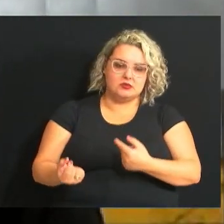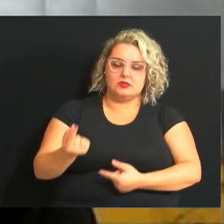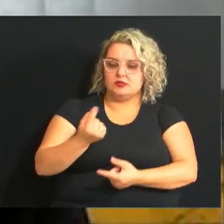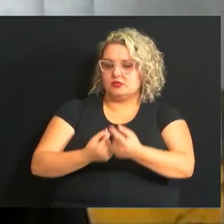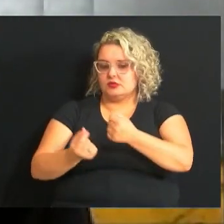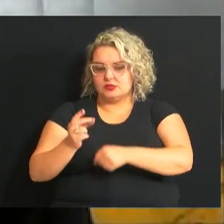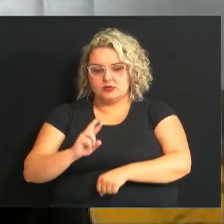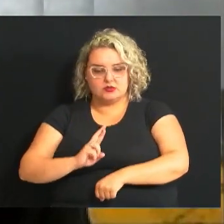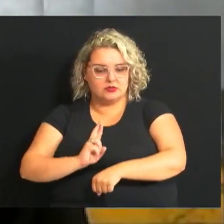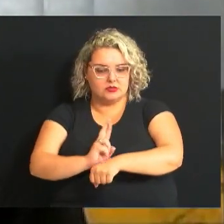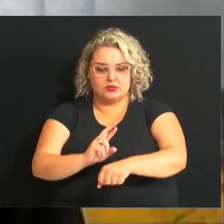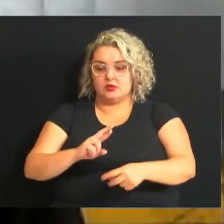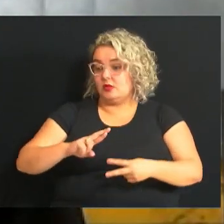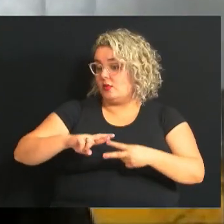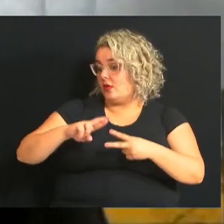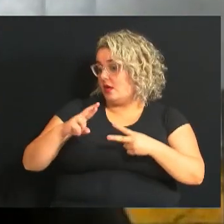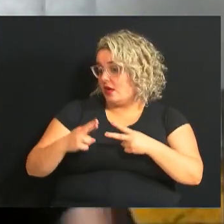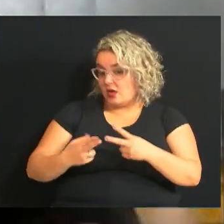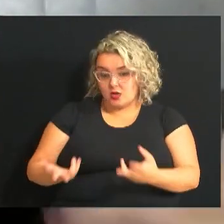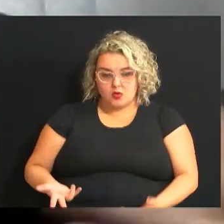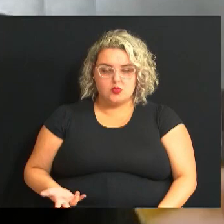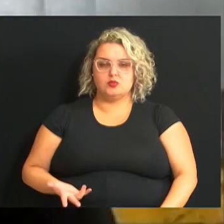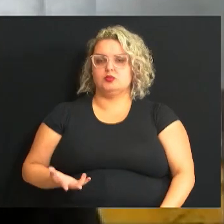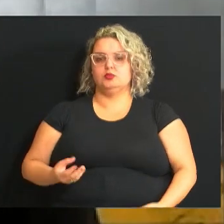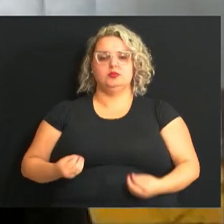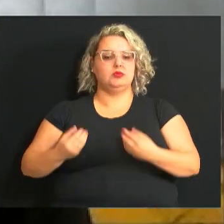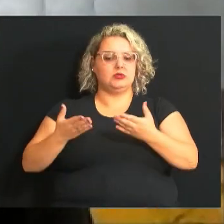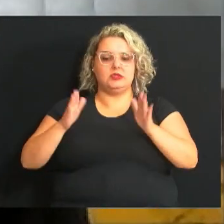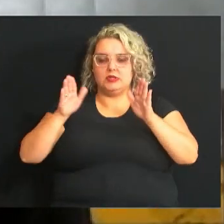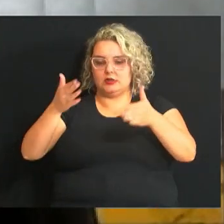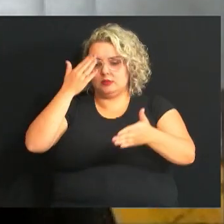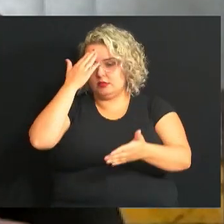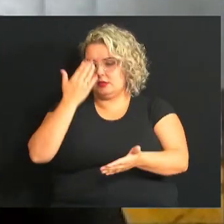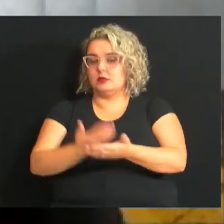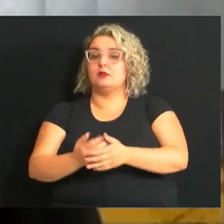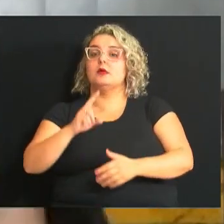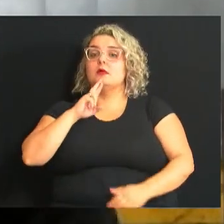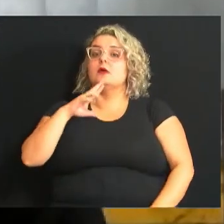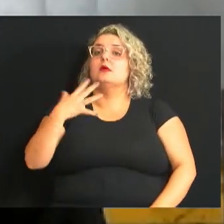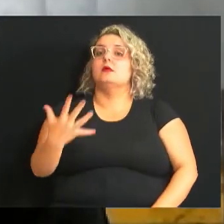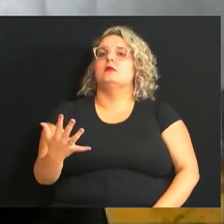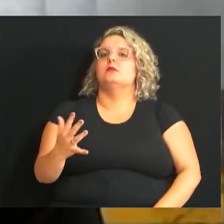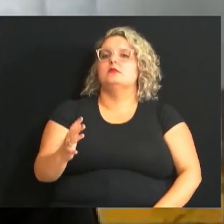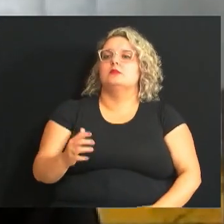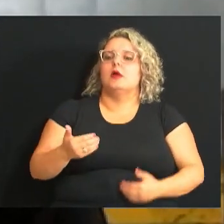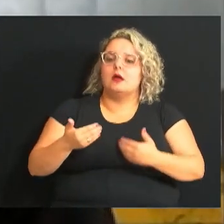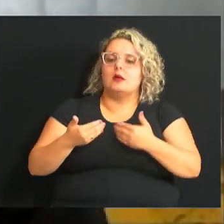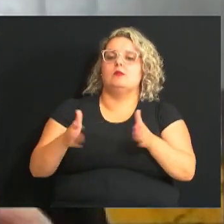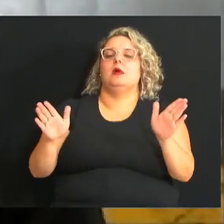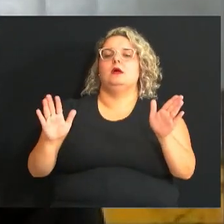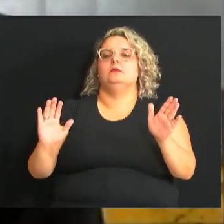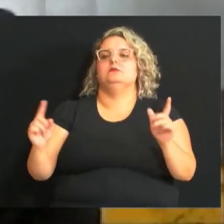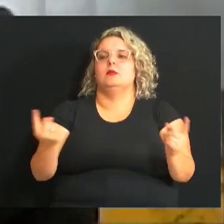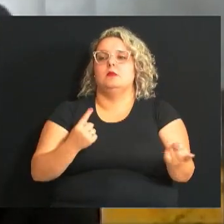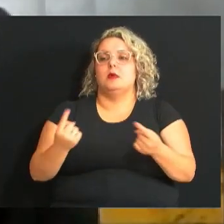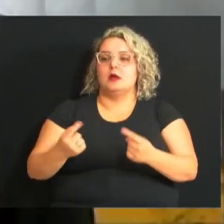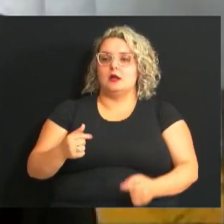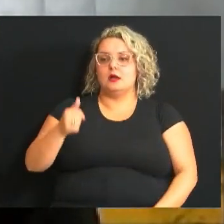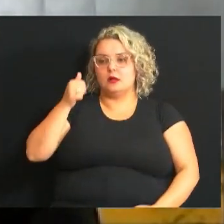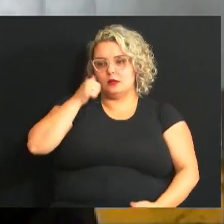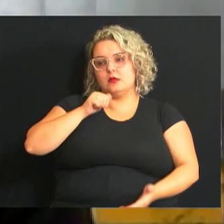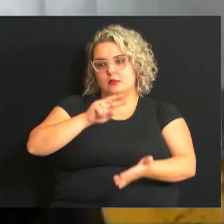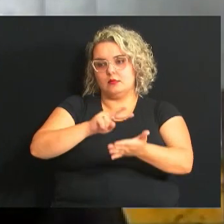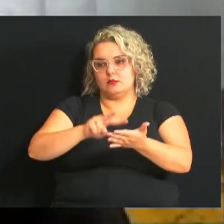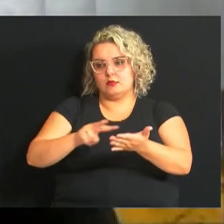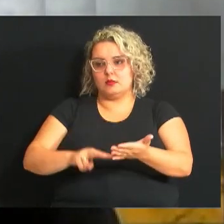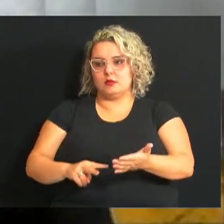entregar verdadeiramente por essa causa, os resultados começaram a vir. E aí uma leitora do livro me